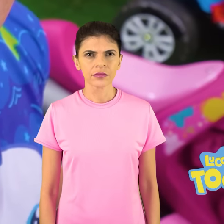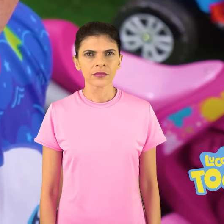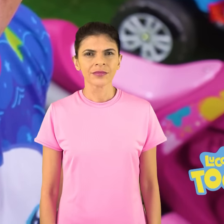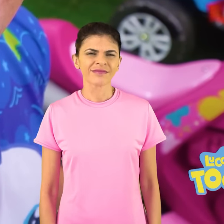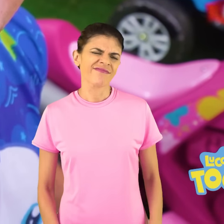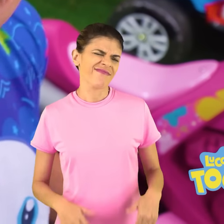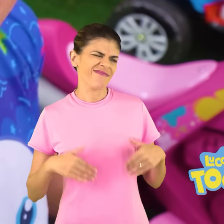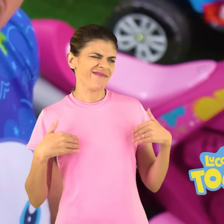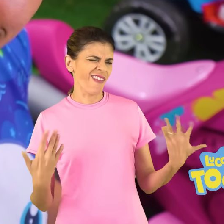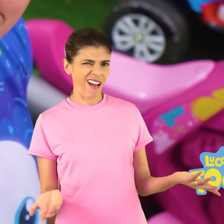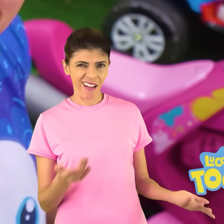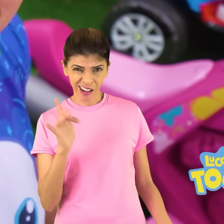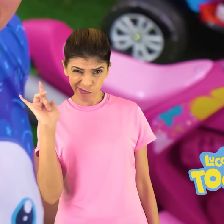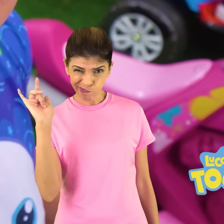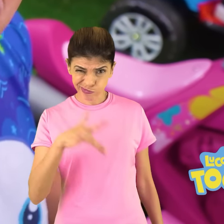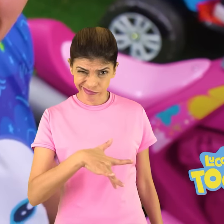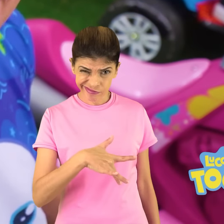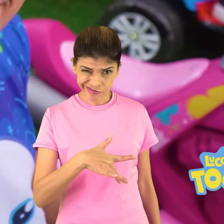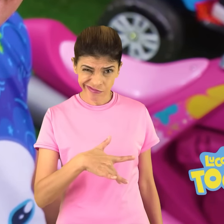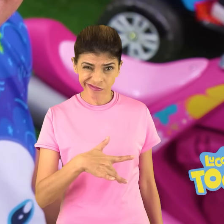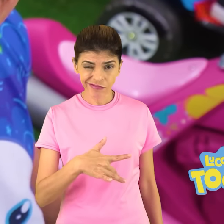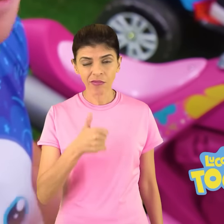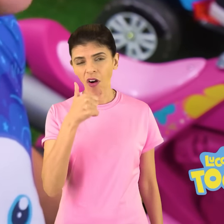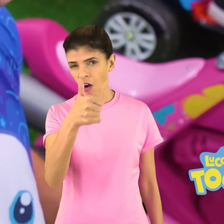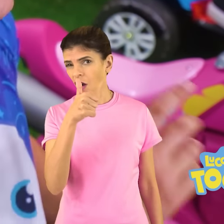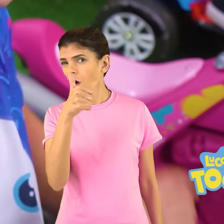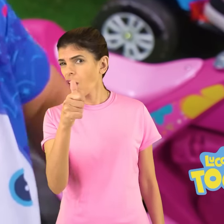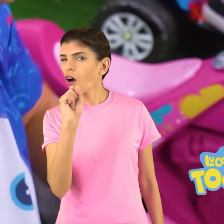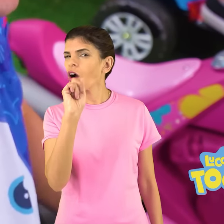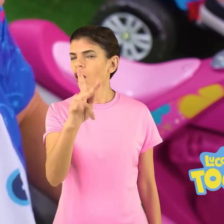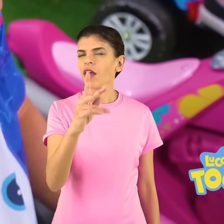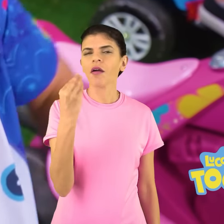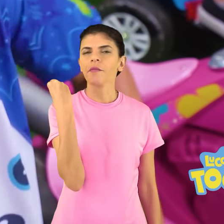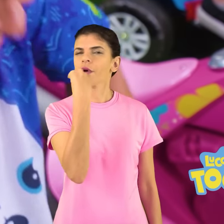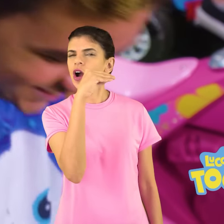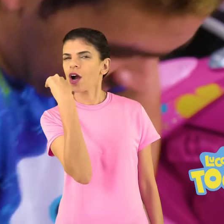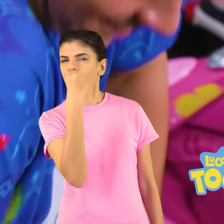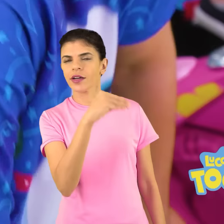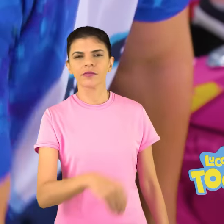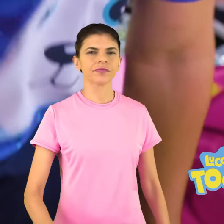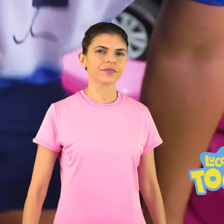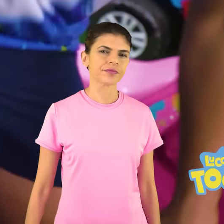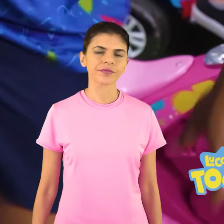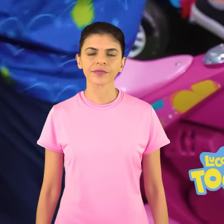Ah, é só isso? Beleza! Vai ser moleza!